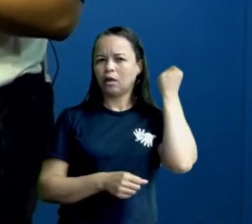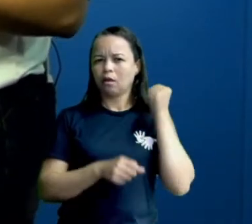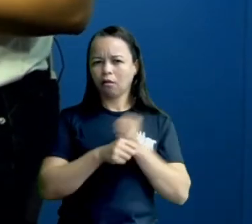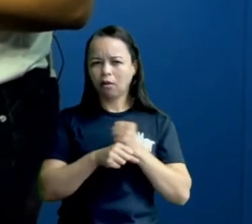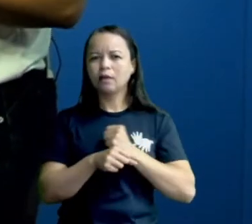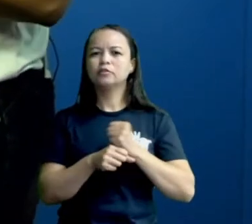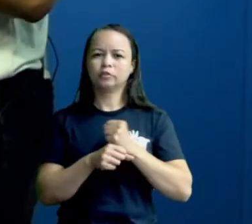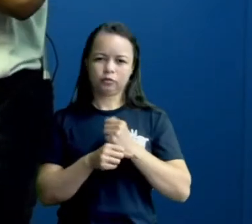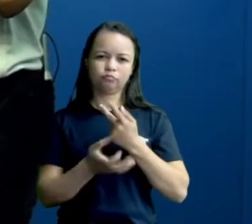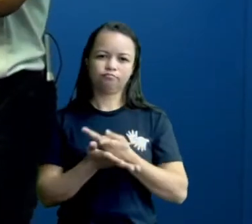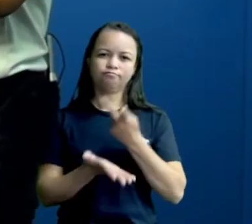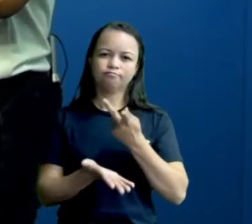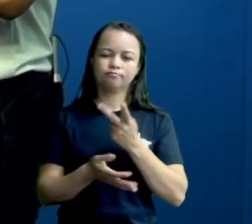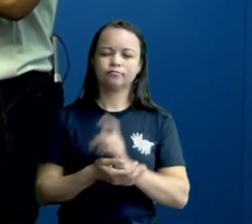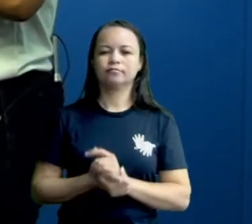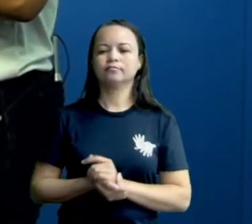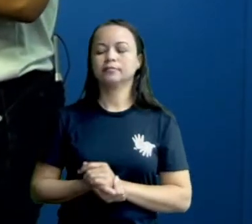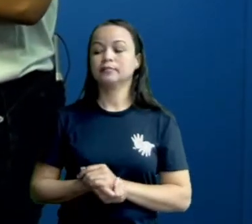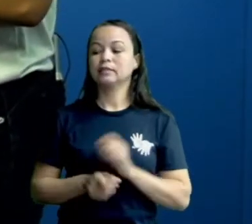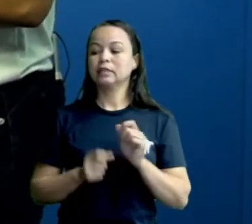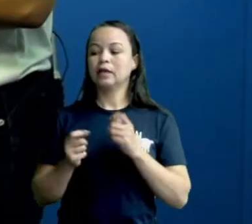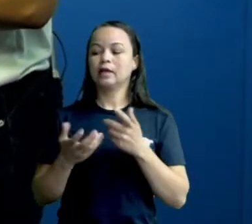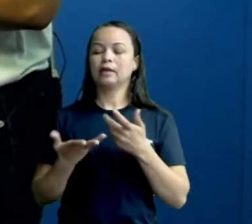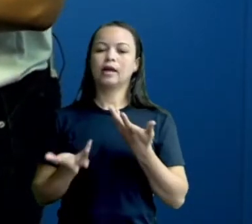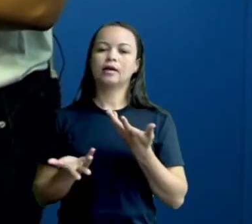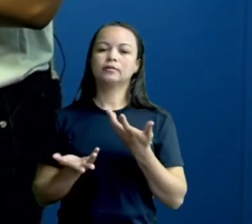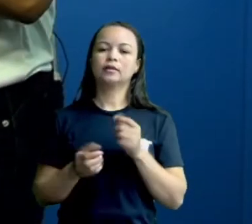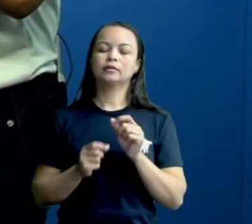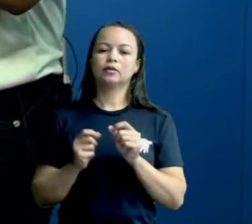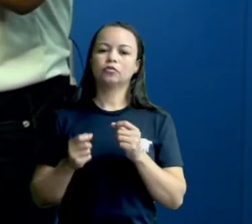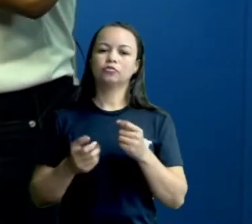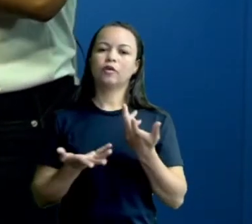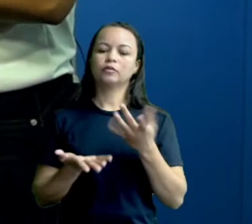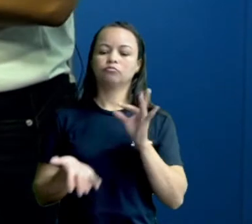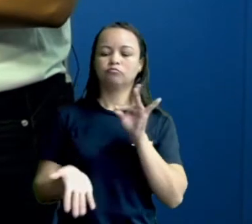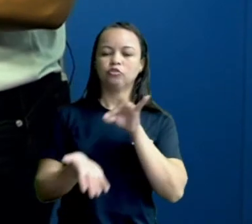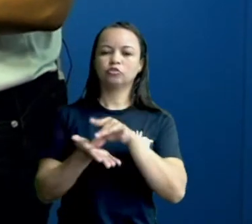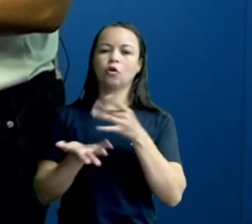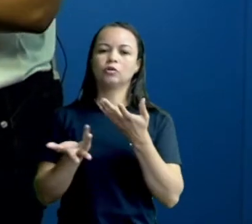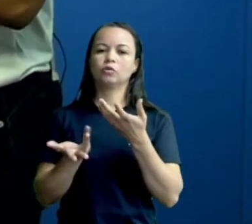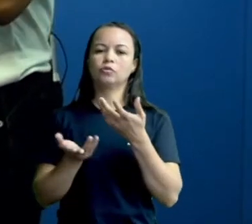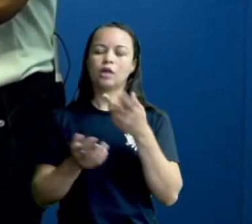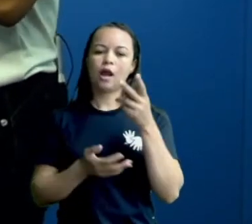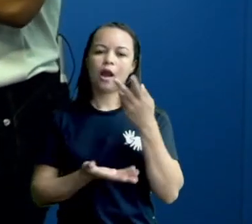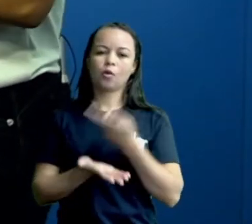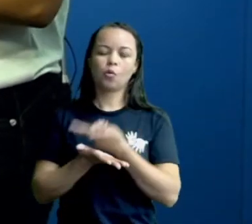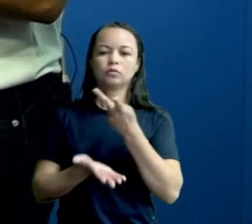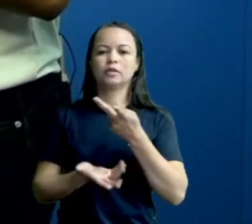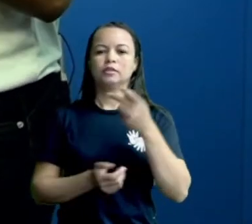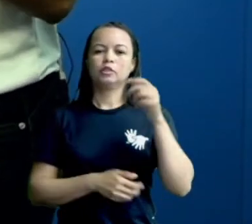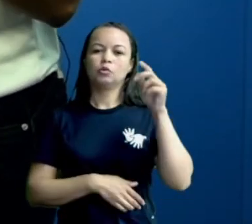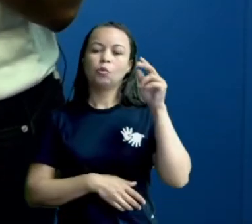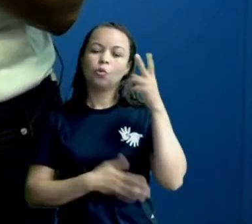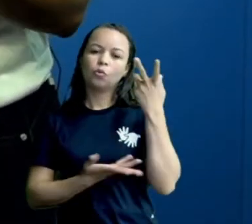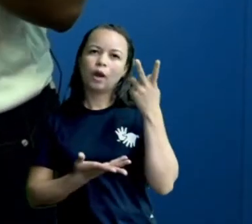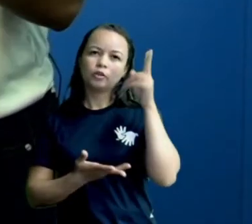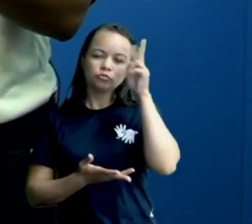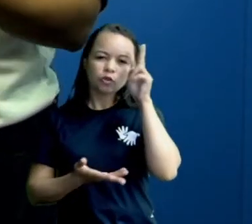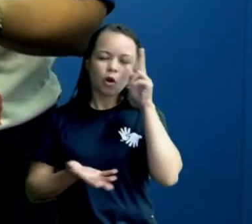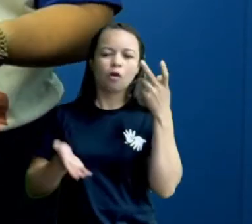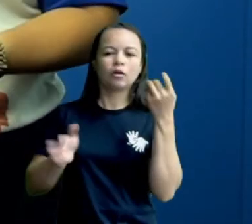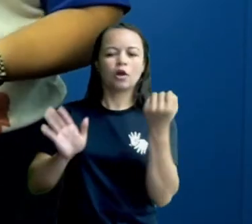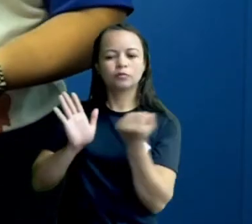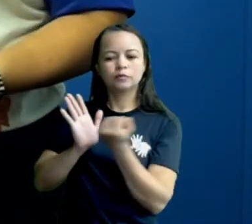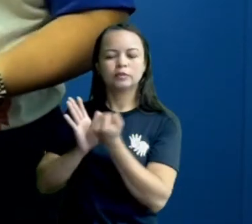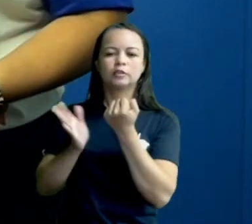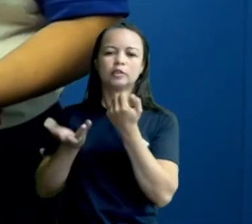E graças aos fatos históricos acontecidos, os símbolos nacionais, os símbolos daqui, que a gente consegue